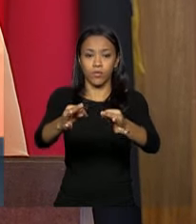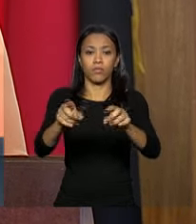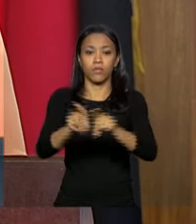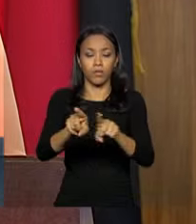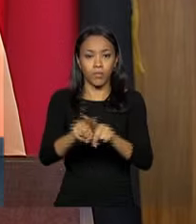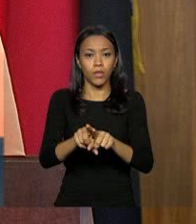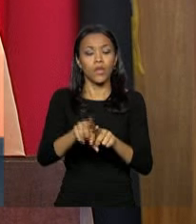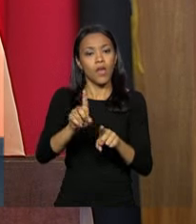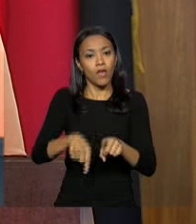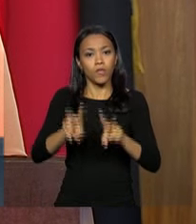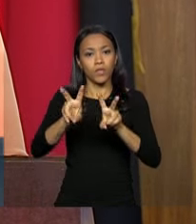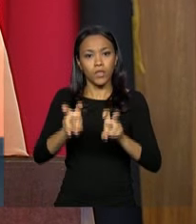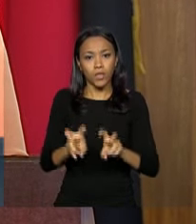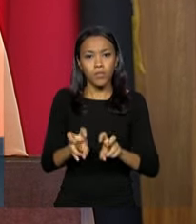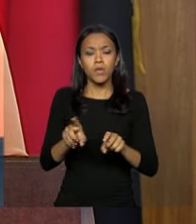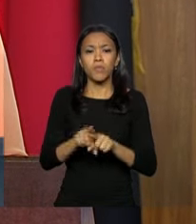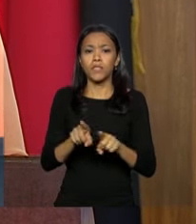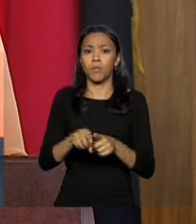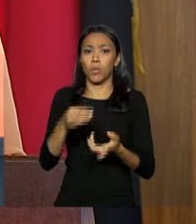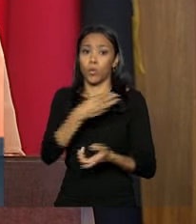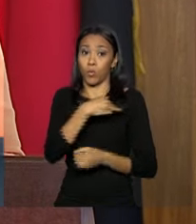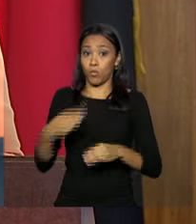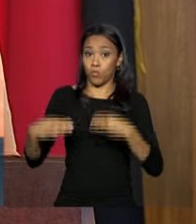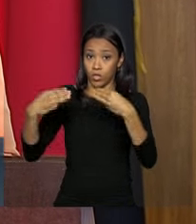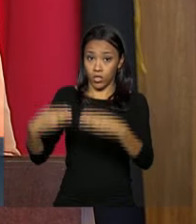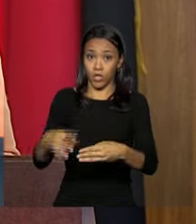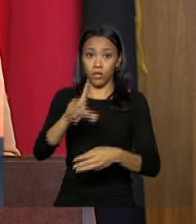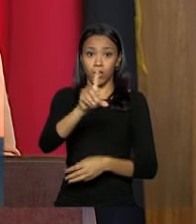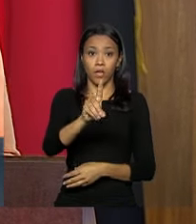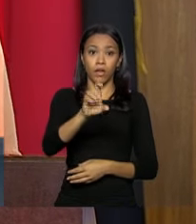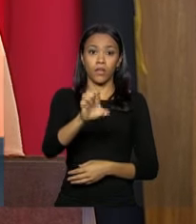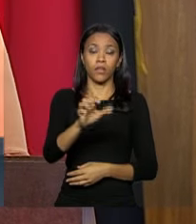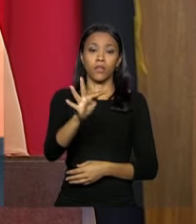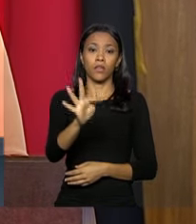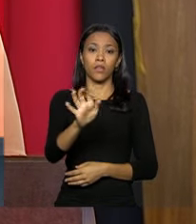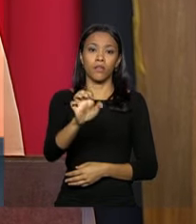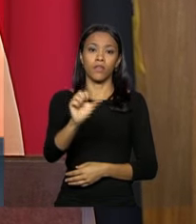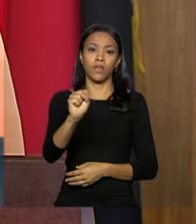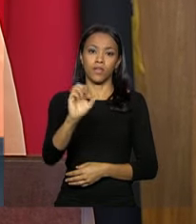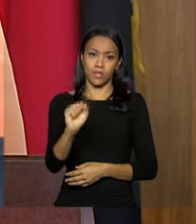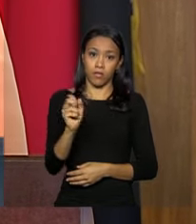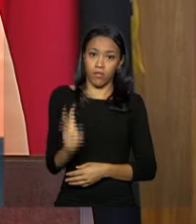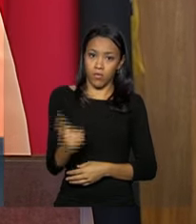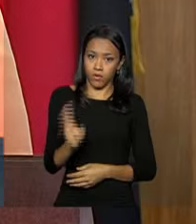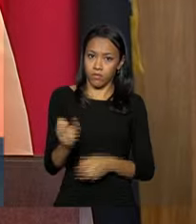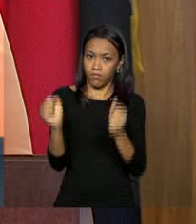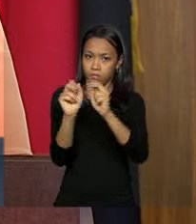Também os ministros da defesa, por exemplo, em relação às missões de manutenção da paz.